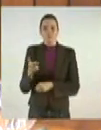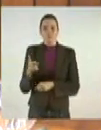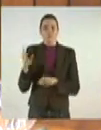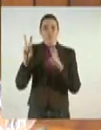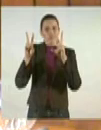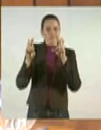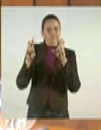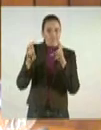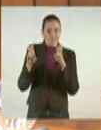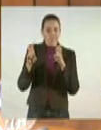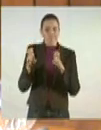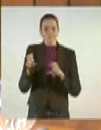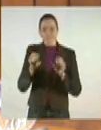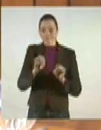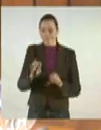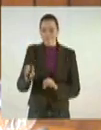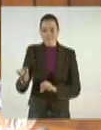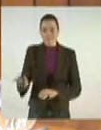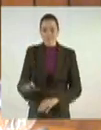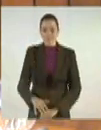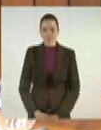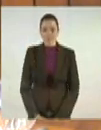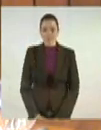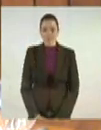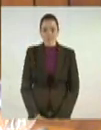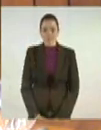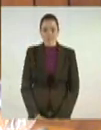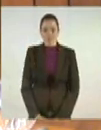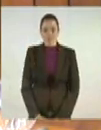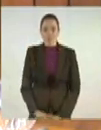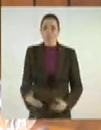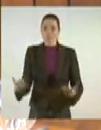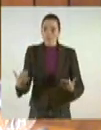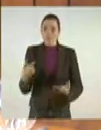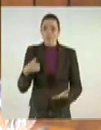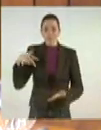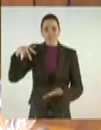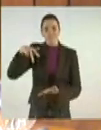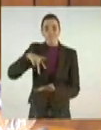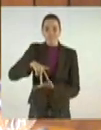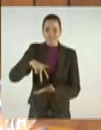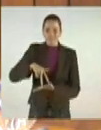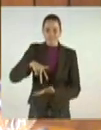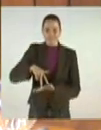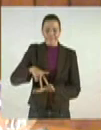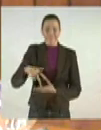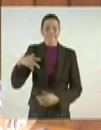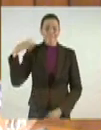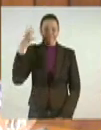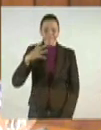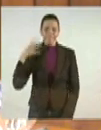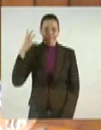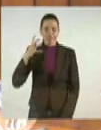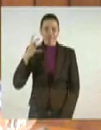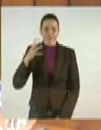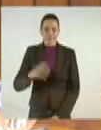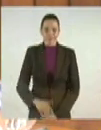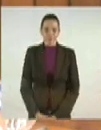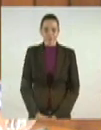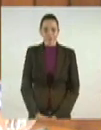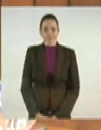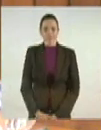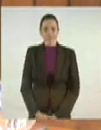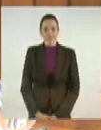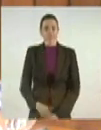ocupo a sessão A Tribuna n na manhã de hoje para fazer um apelo um